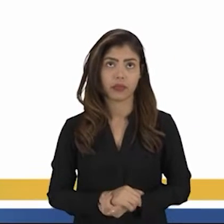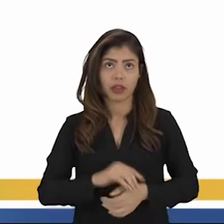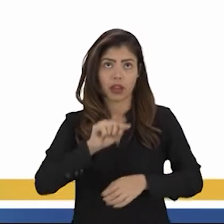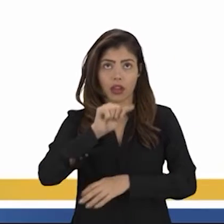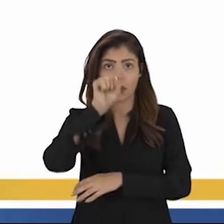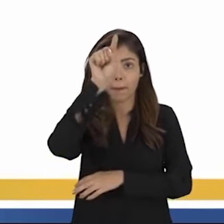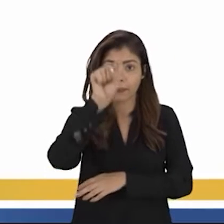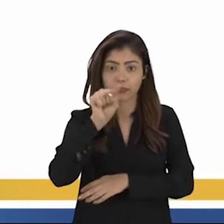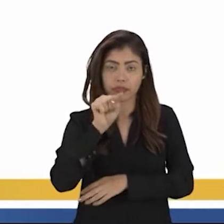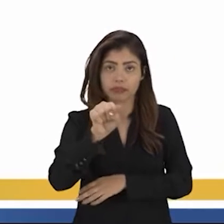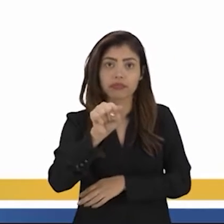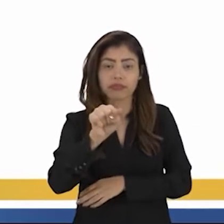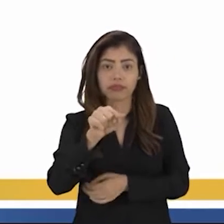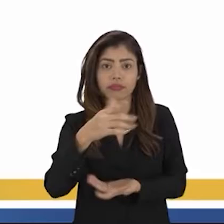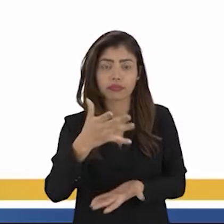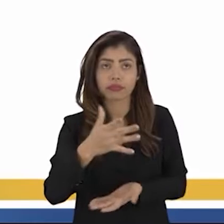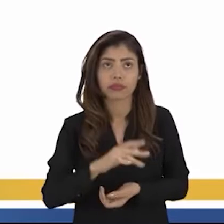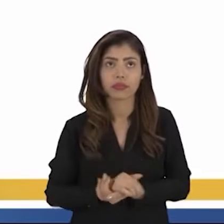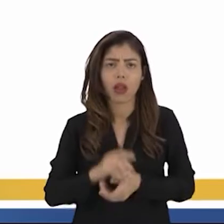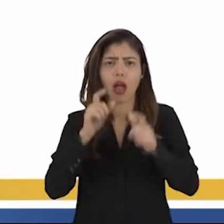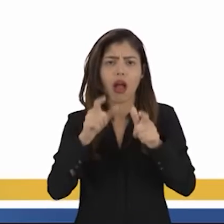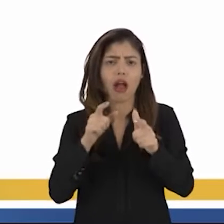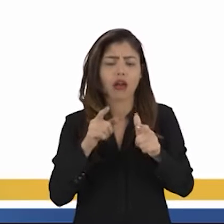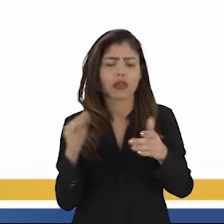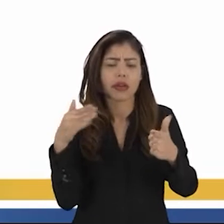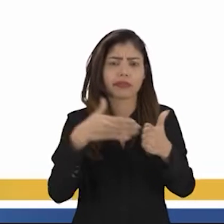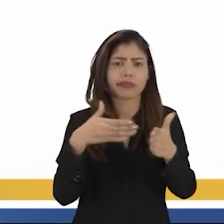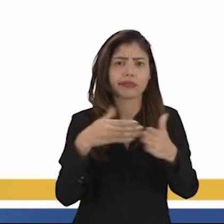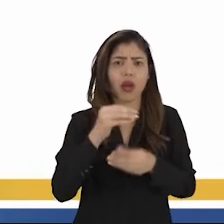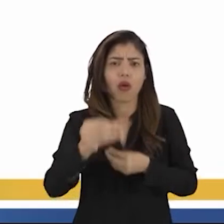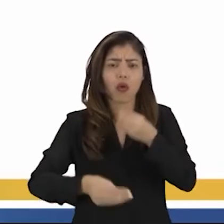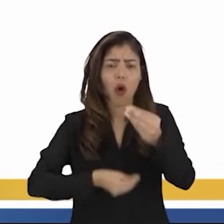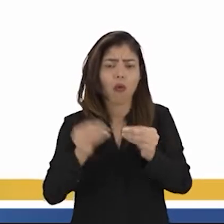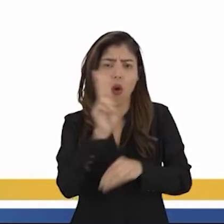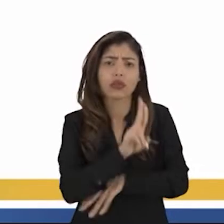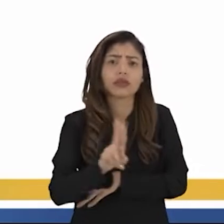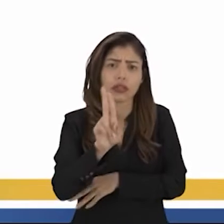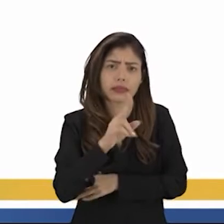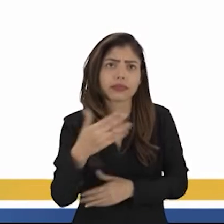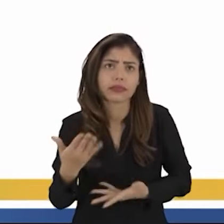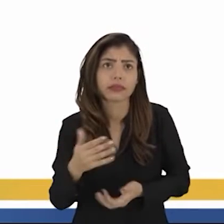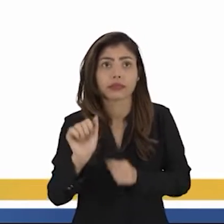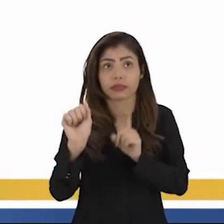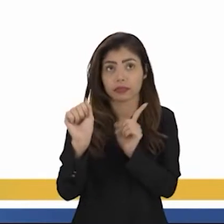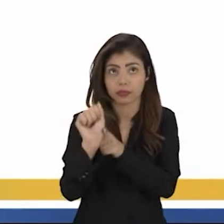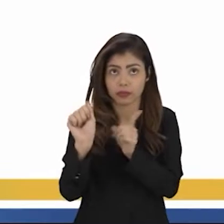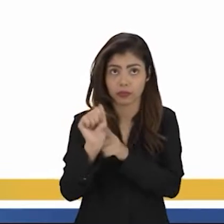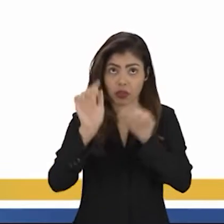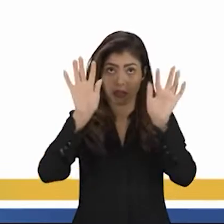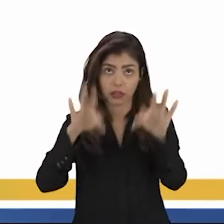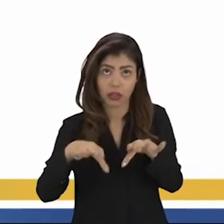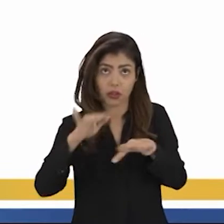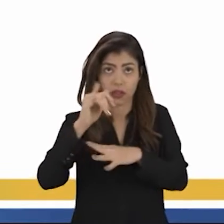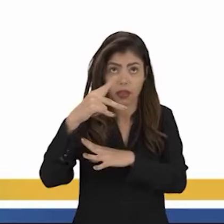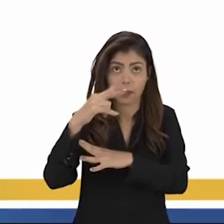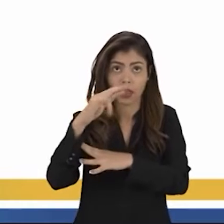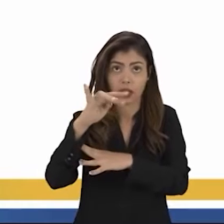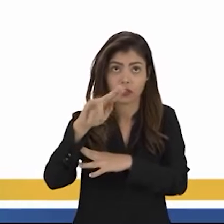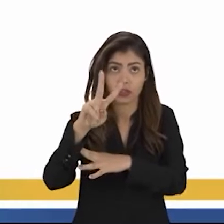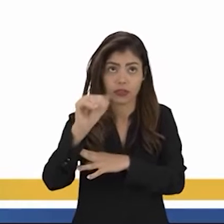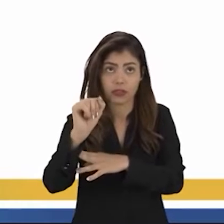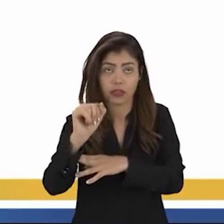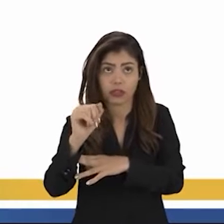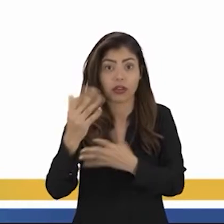Ponto de exclamação. Onde deve ser empregado ou como deve ser empregado? A. No final de frases